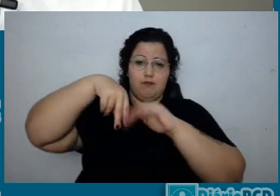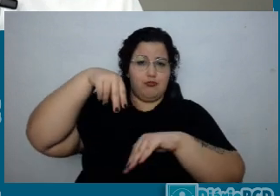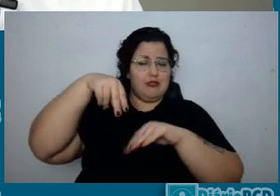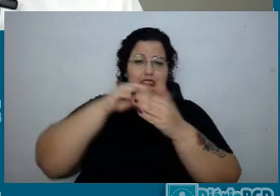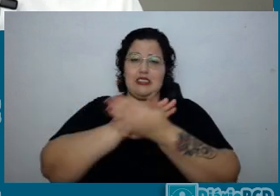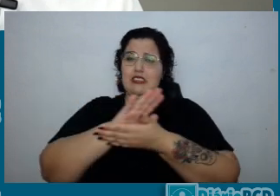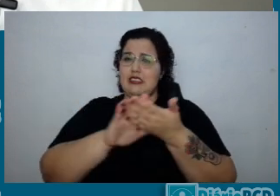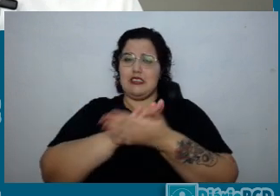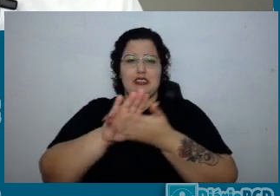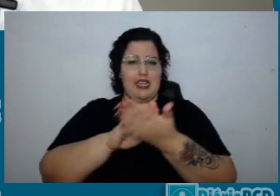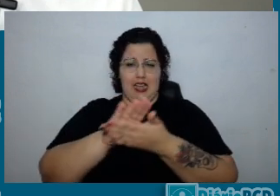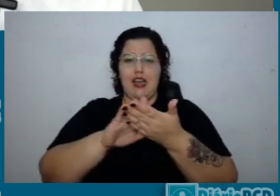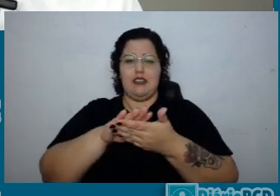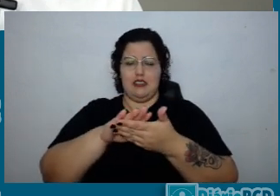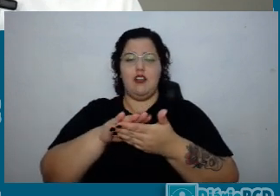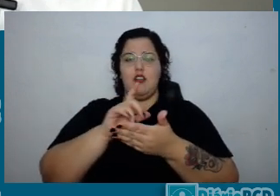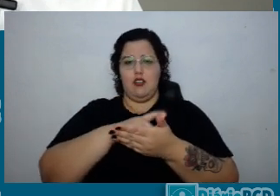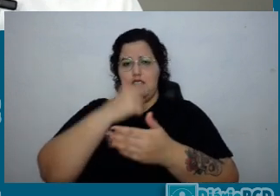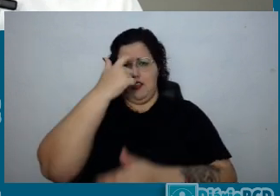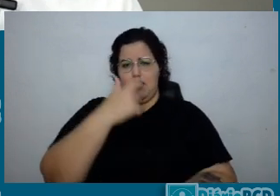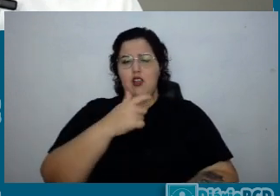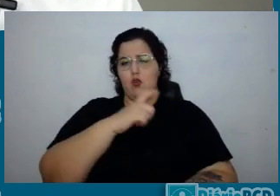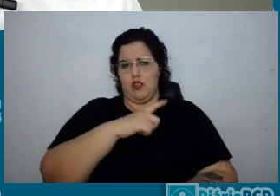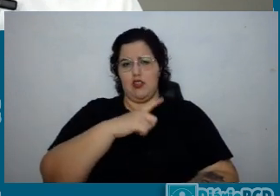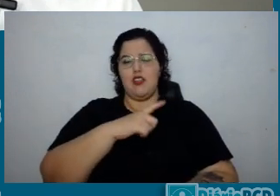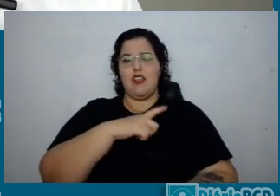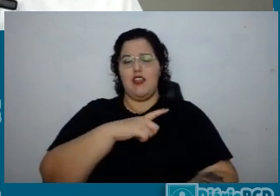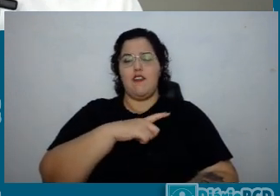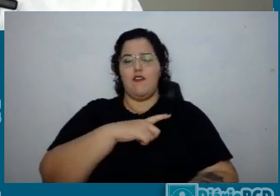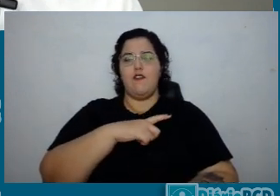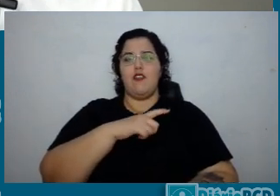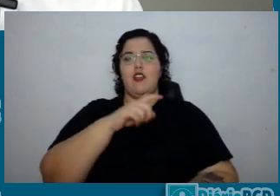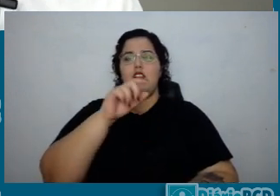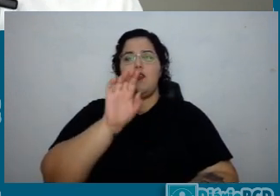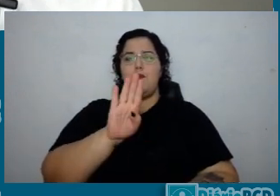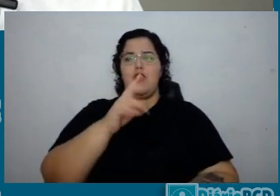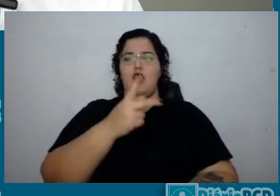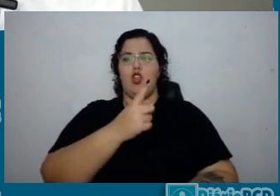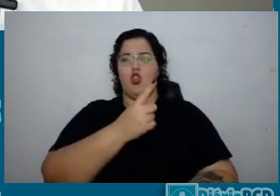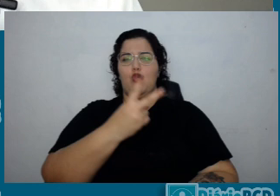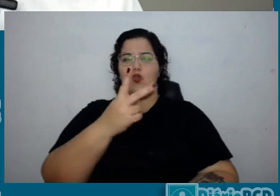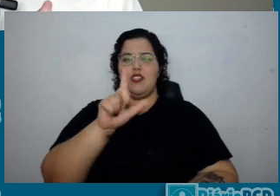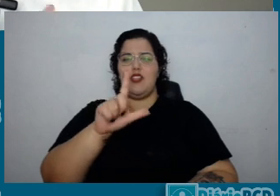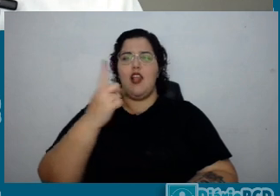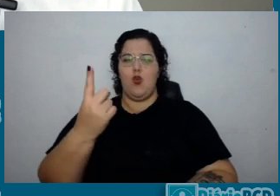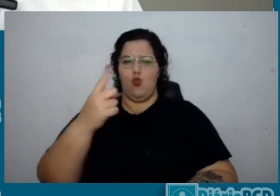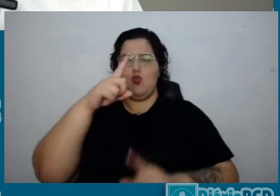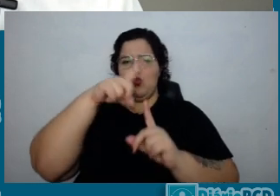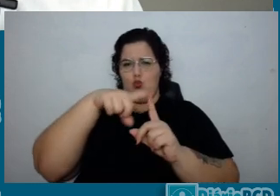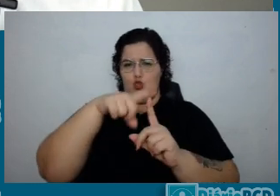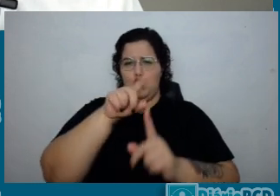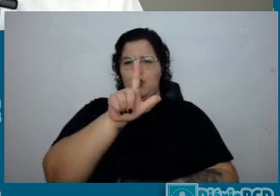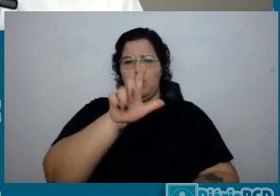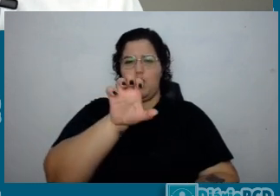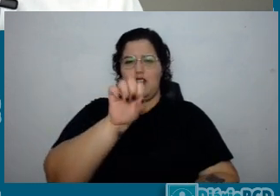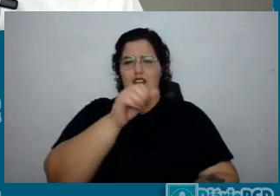pernas, o meu grau de lesão, né, sou uma paraplégica no grau de lesão T12L1, né?